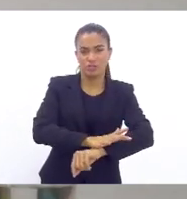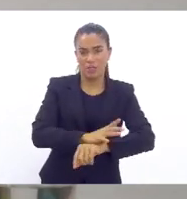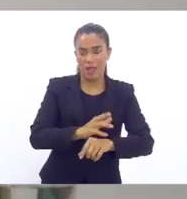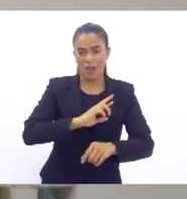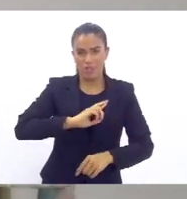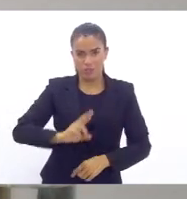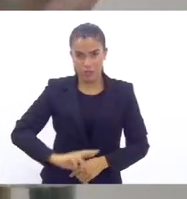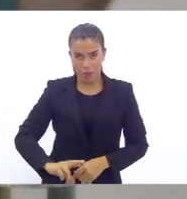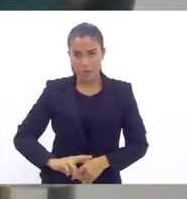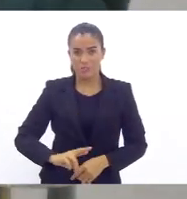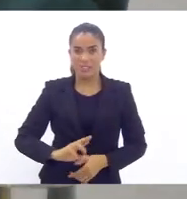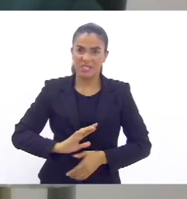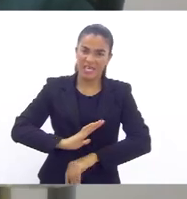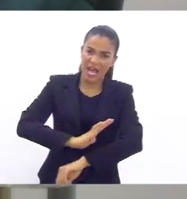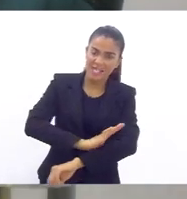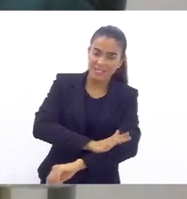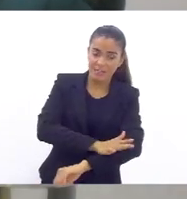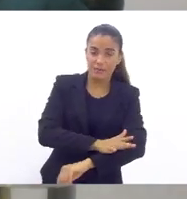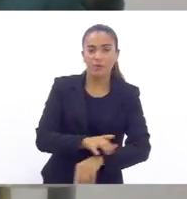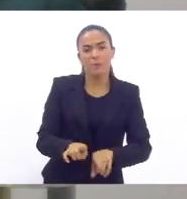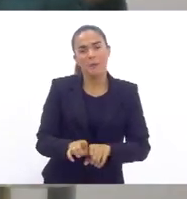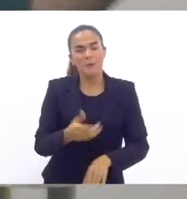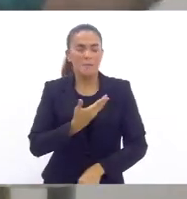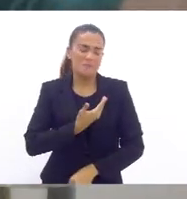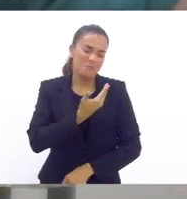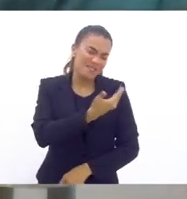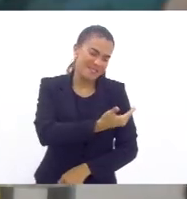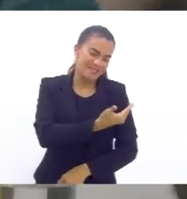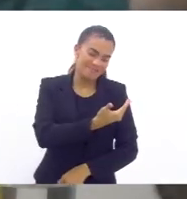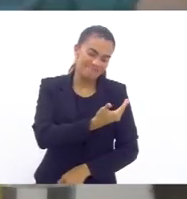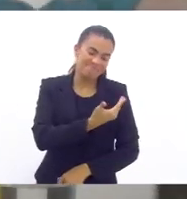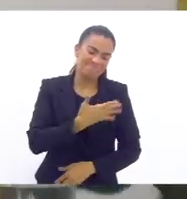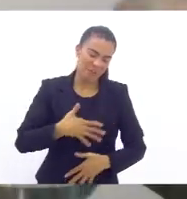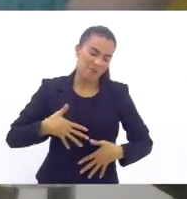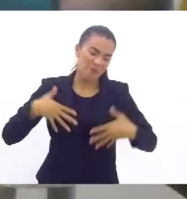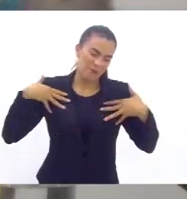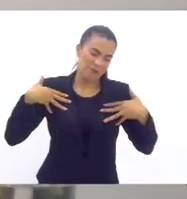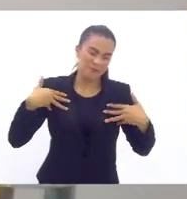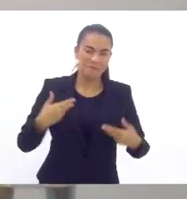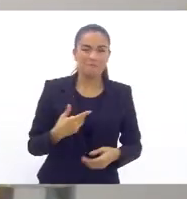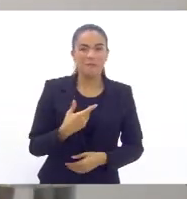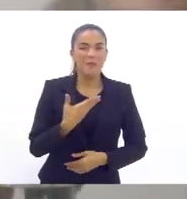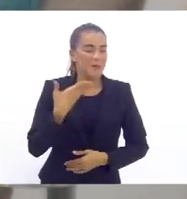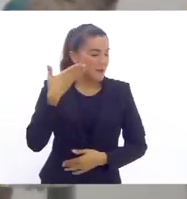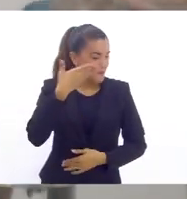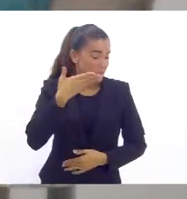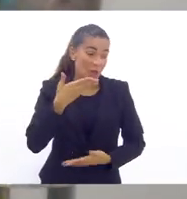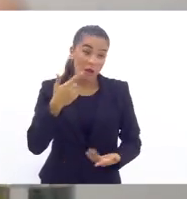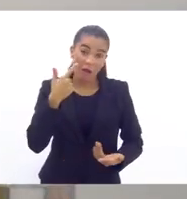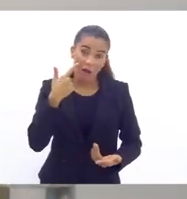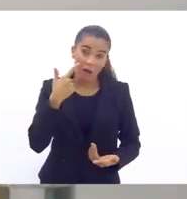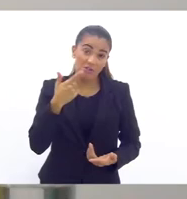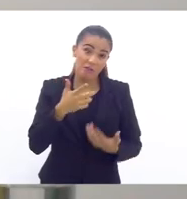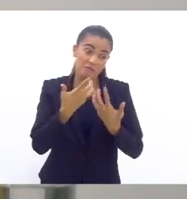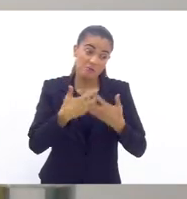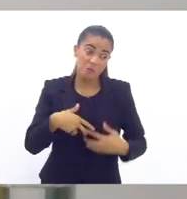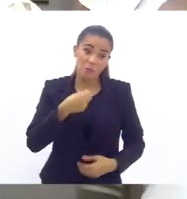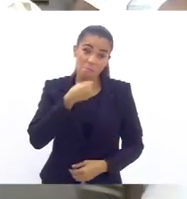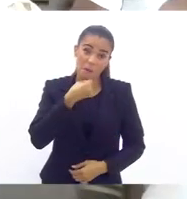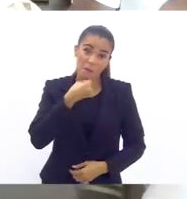e parceiro meu tem honra de ser seu parceiro e a palavra é sua vez está funcionando